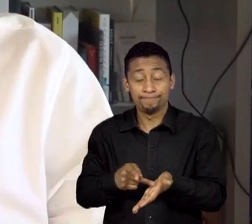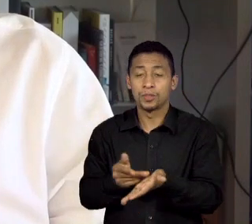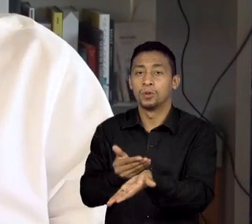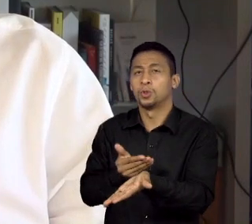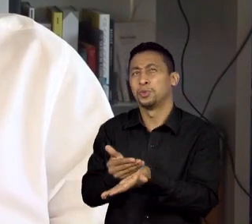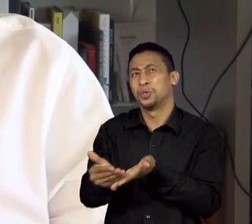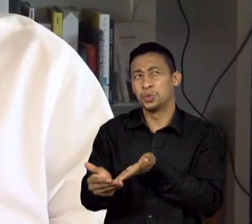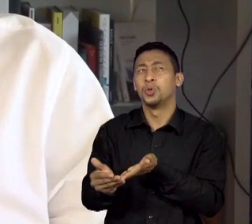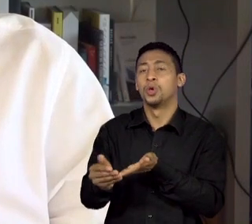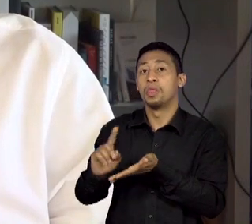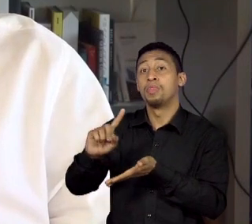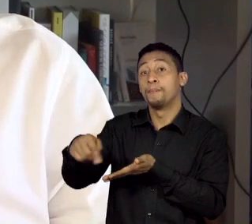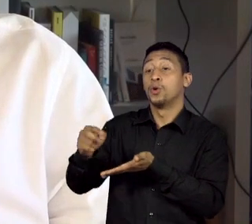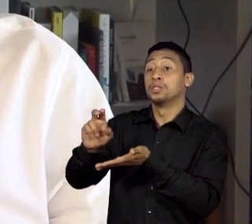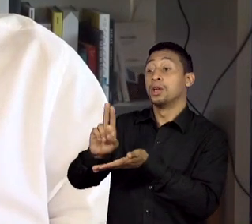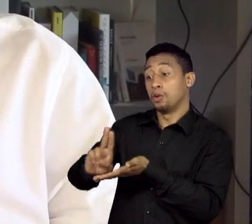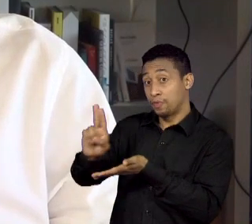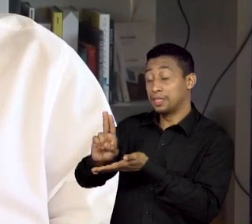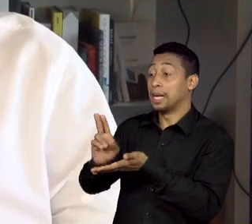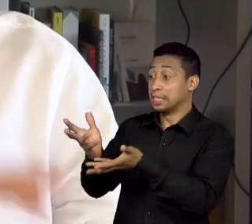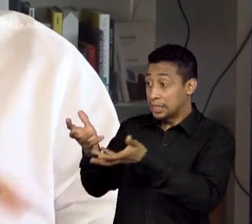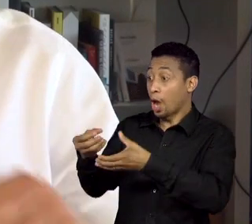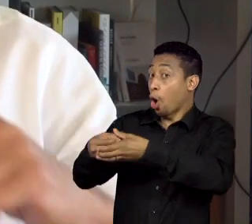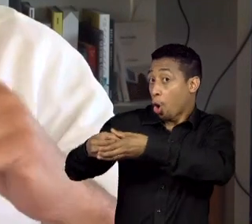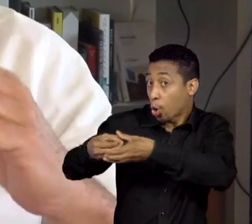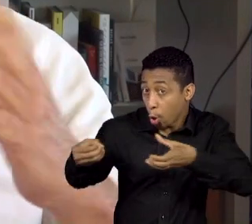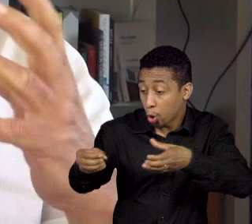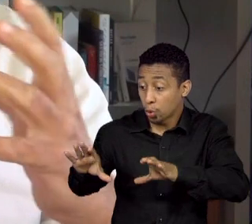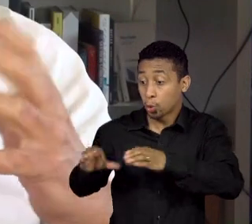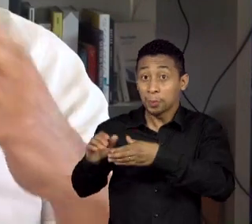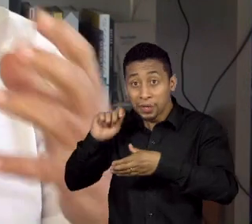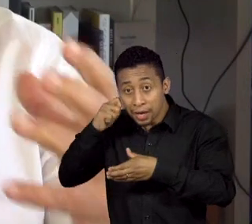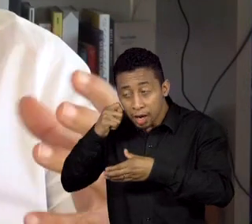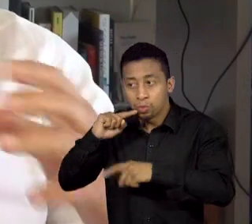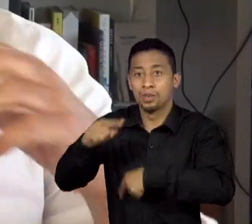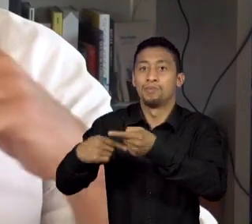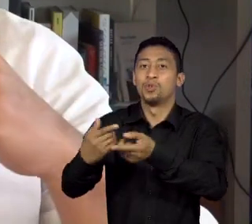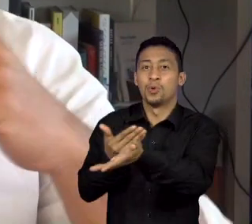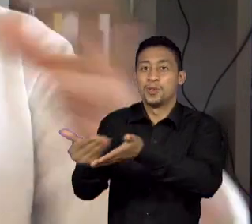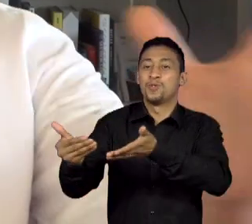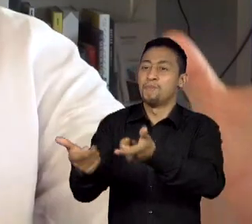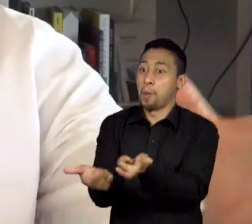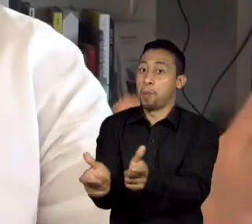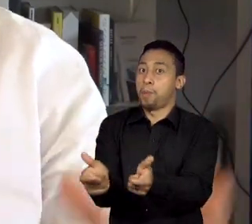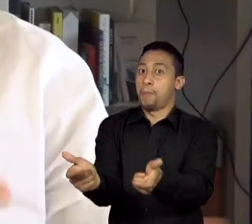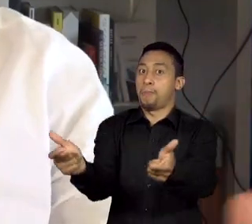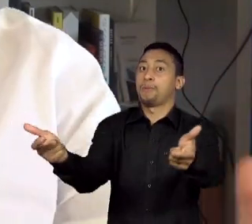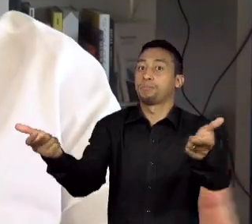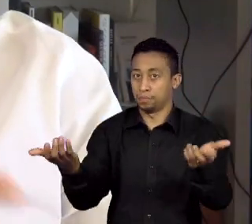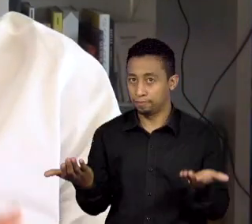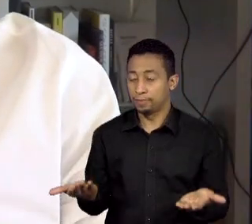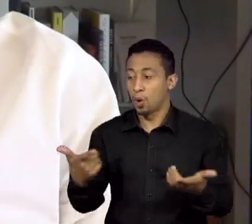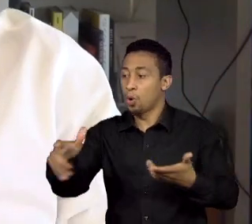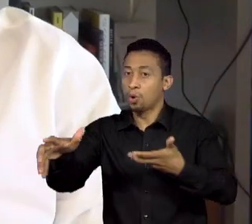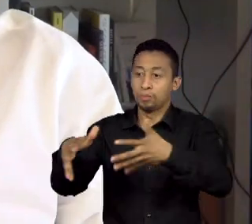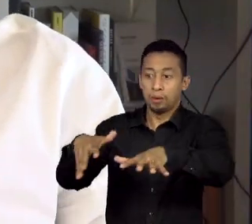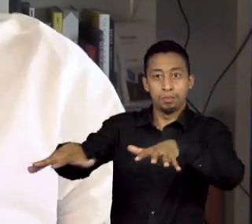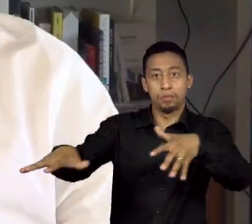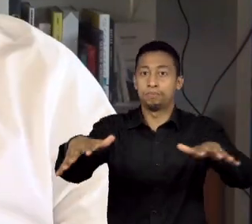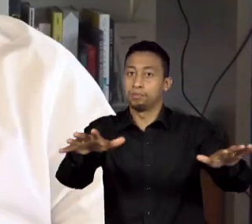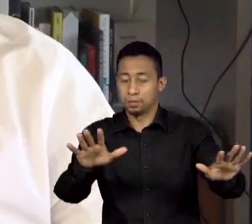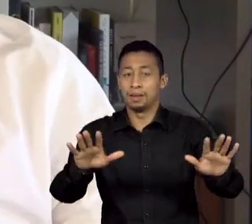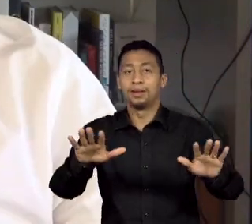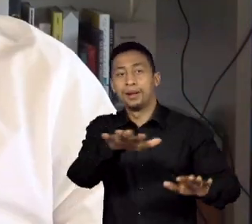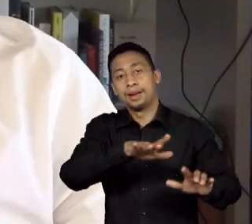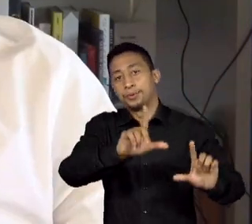eu acho, com a discussão das cotas, que eu acho que foi uma coisa tão importante porque ela se propagou por outras áreas, como a questão da